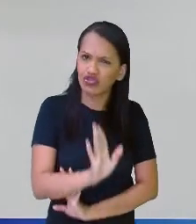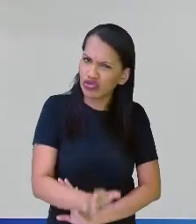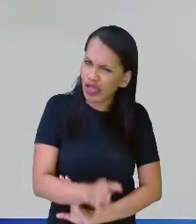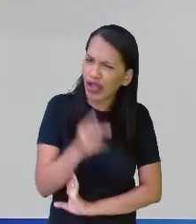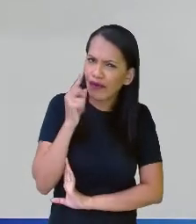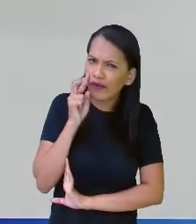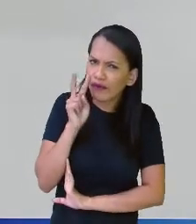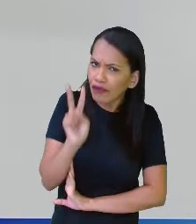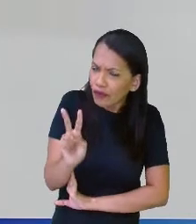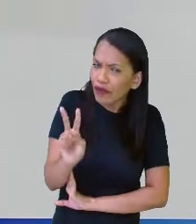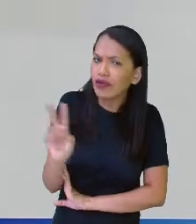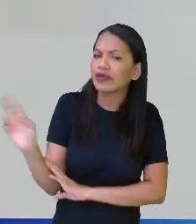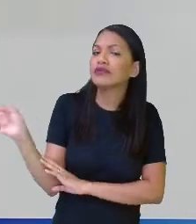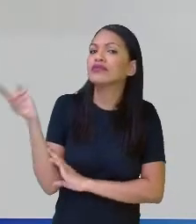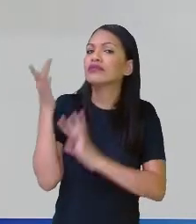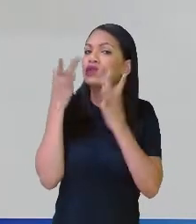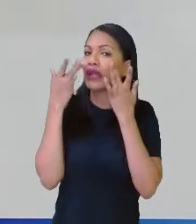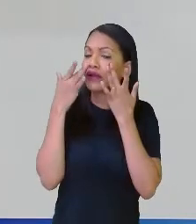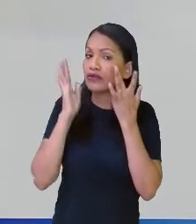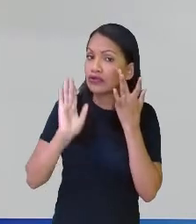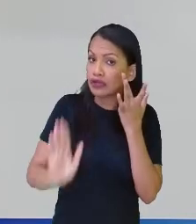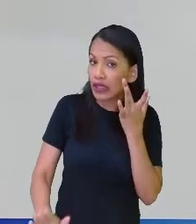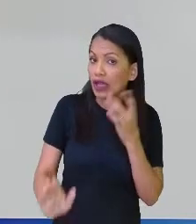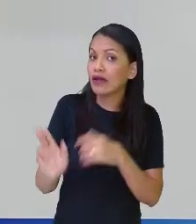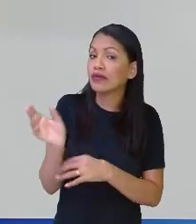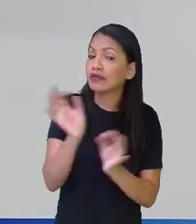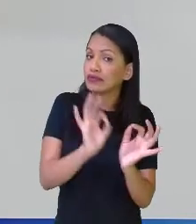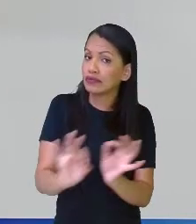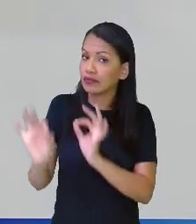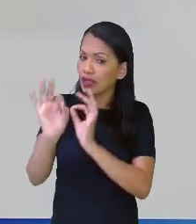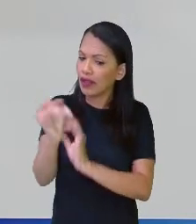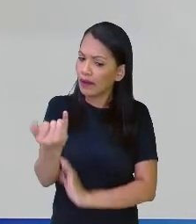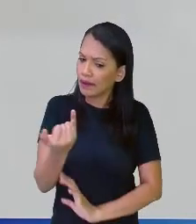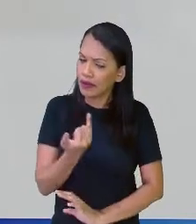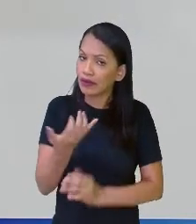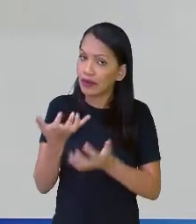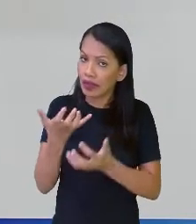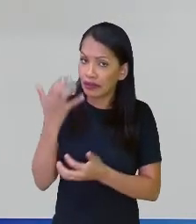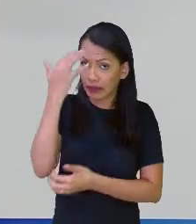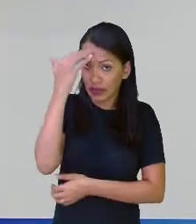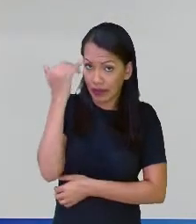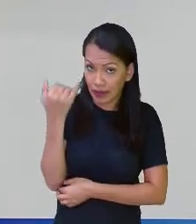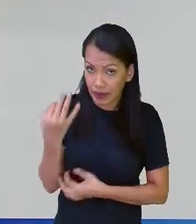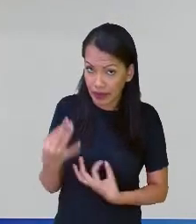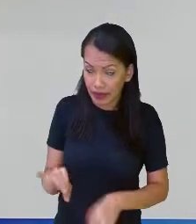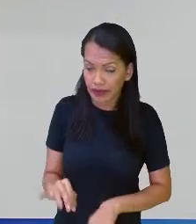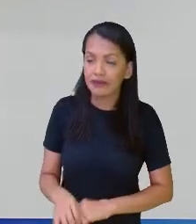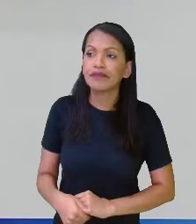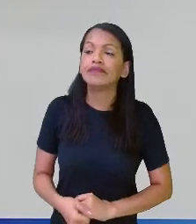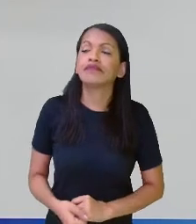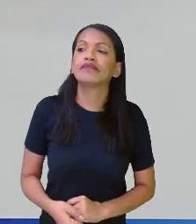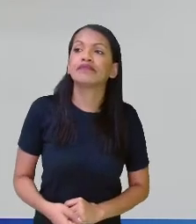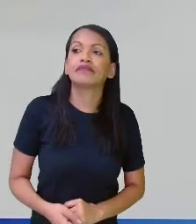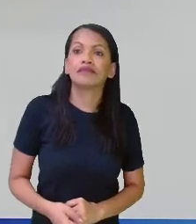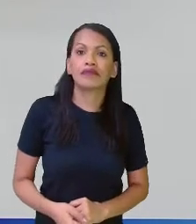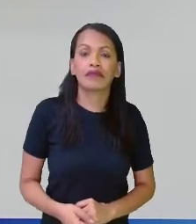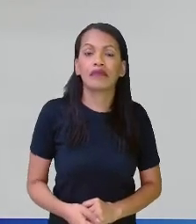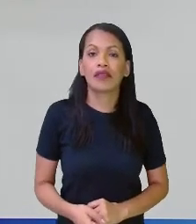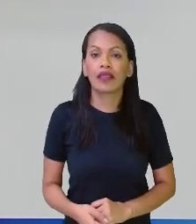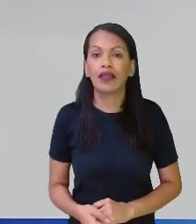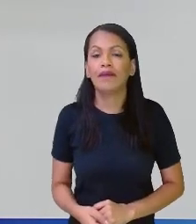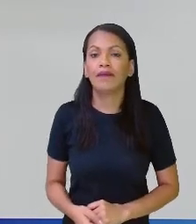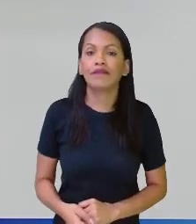viram, assistiram alguma peça teatral? Conta pra gente que a gente quer saber. E diferente da palavra